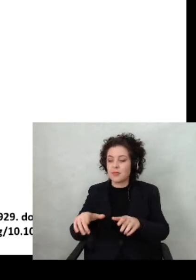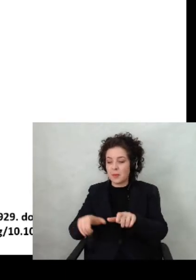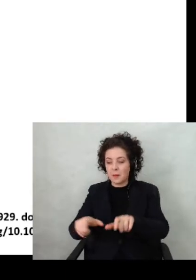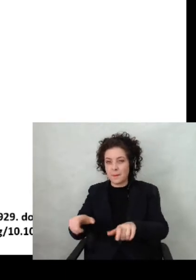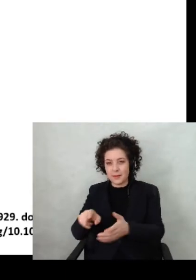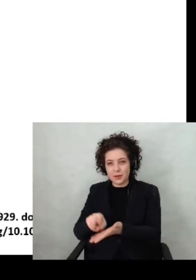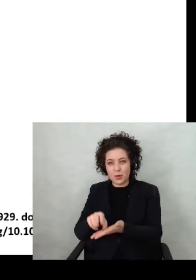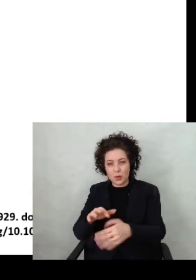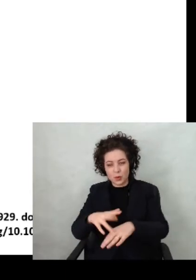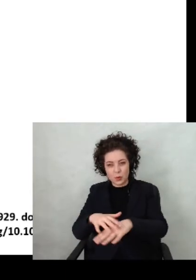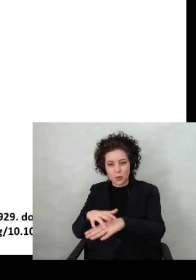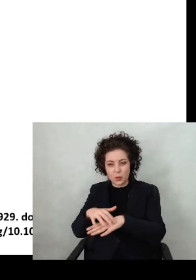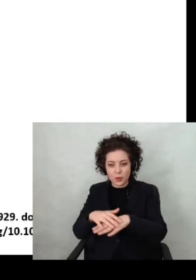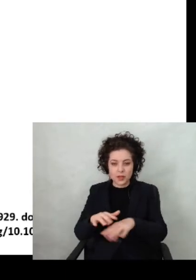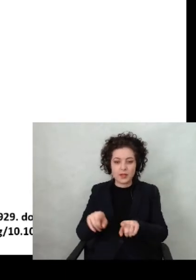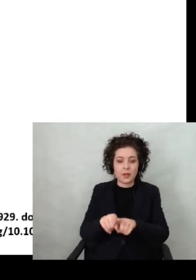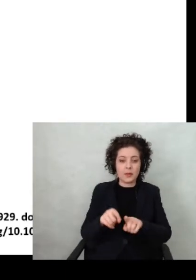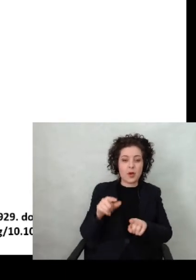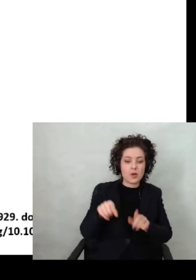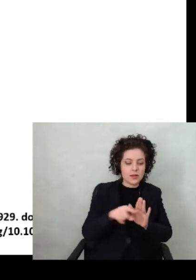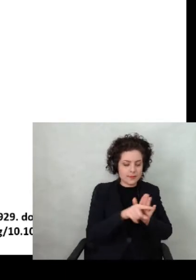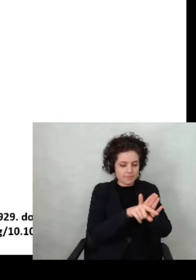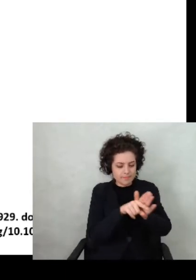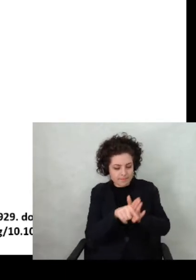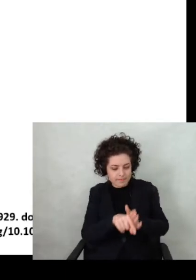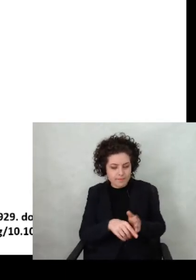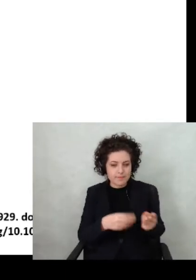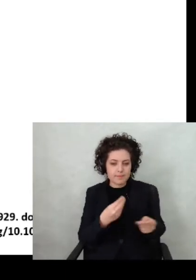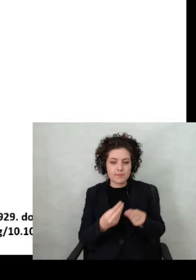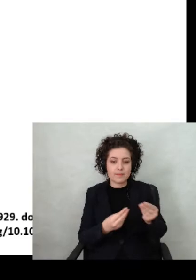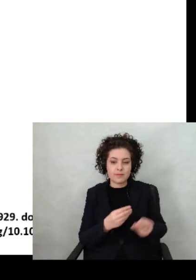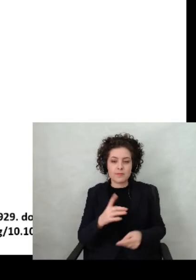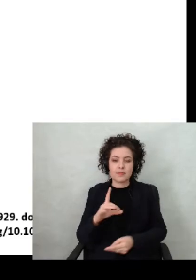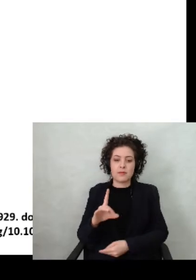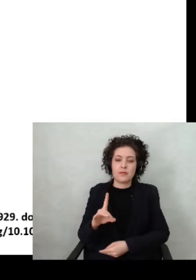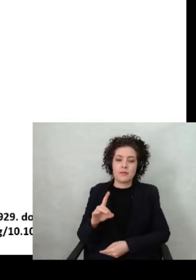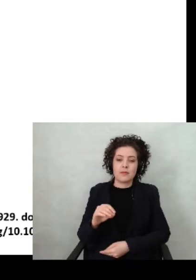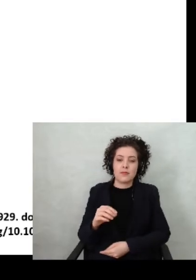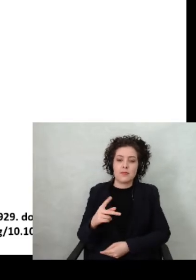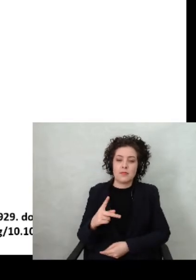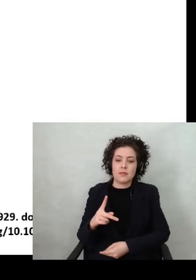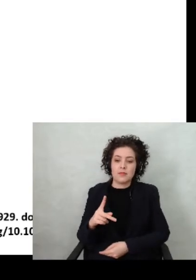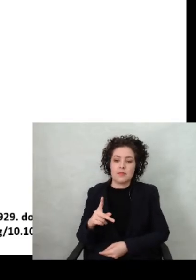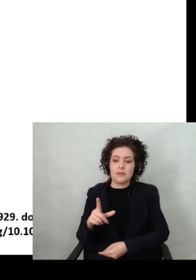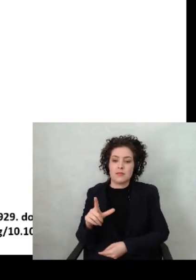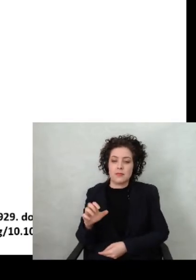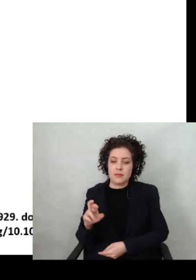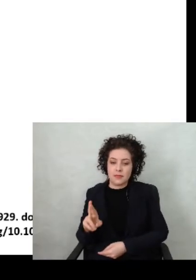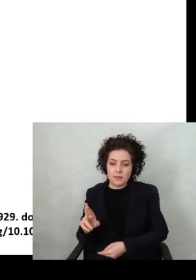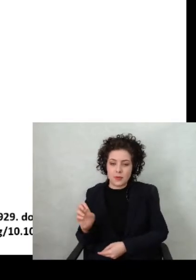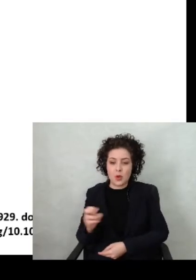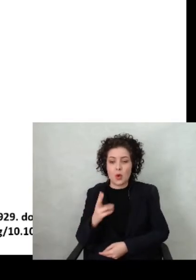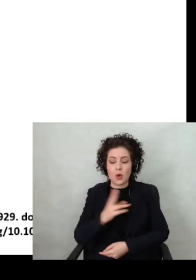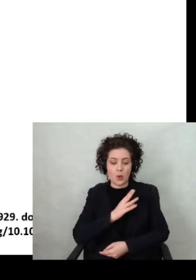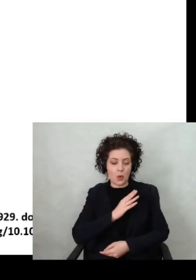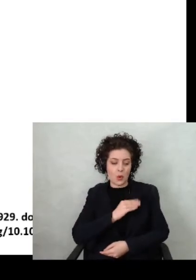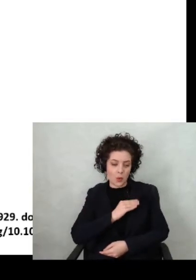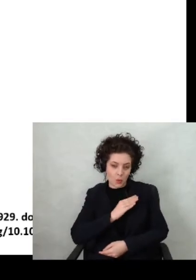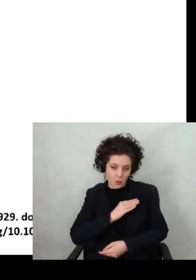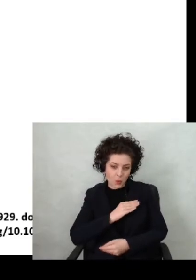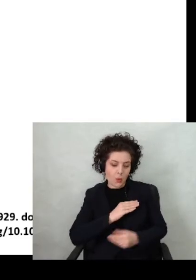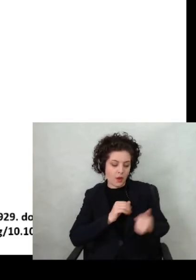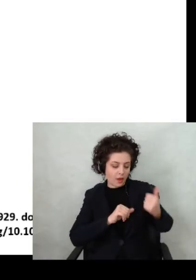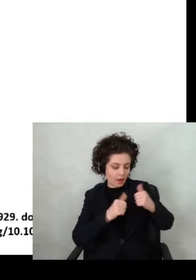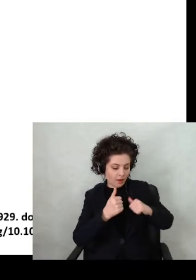possibilidade seria rastreamento através de Doppler de membros inferiores, ou ecocardiograma para avaliar a hipertensão